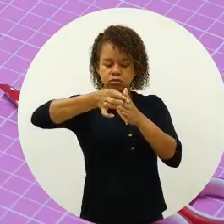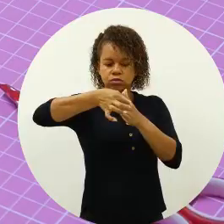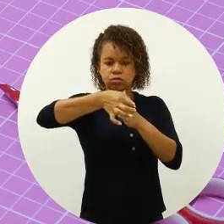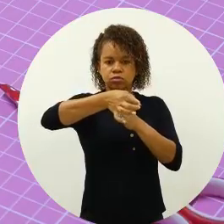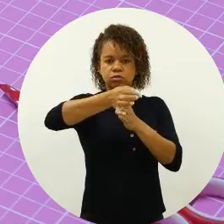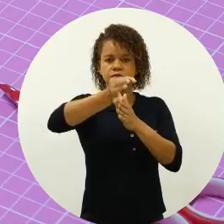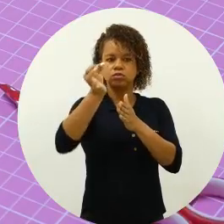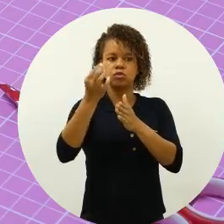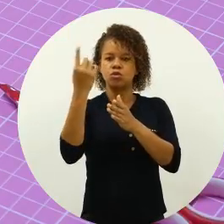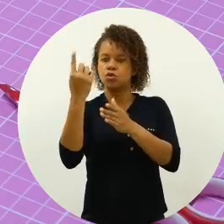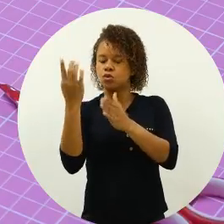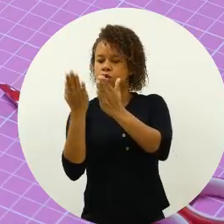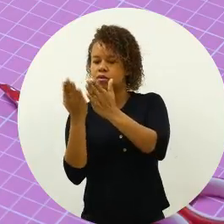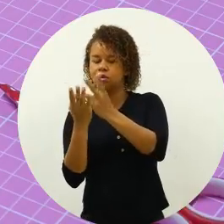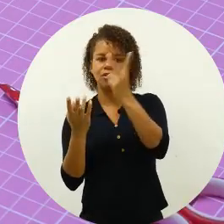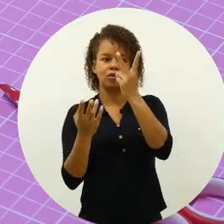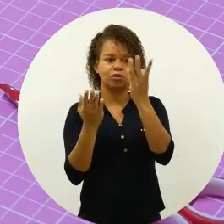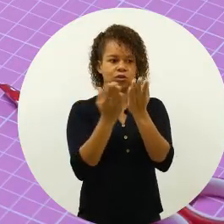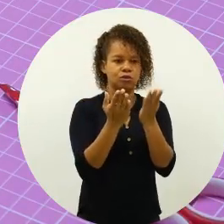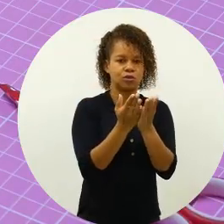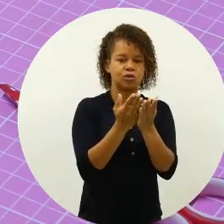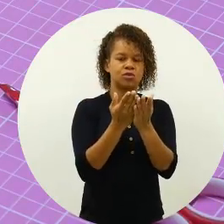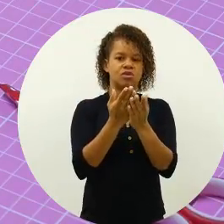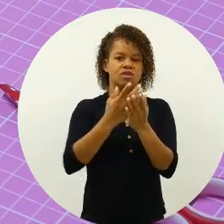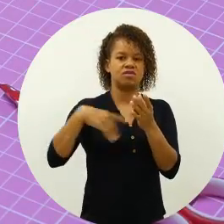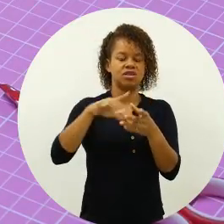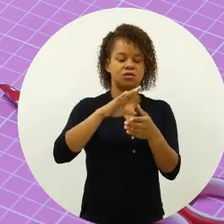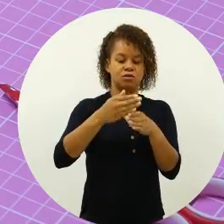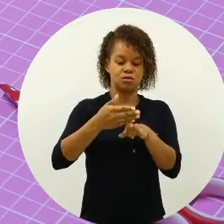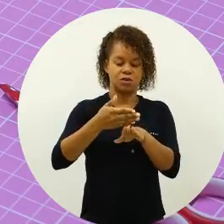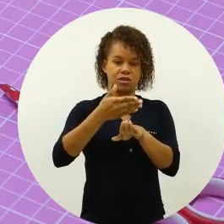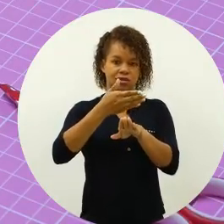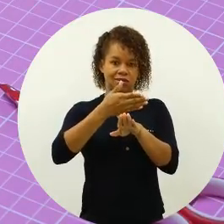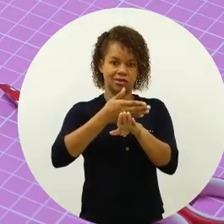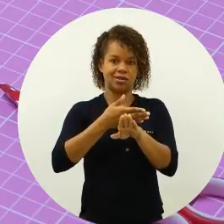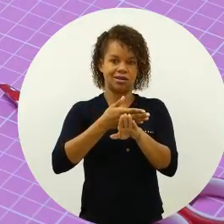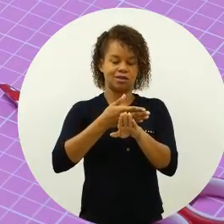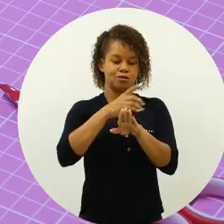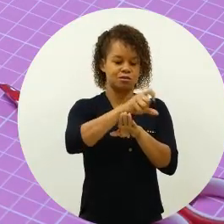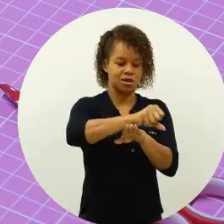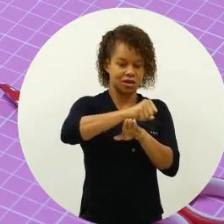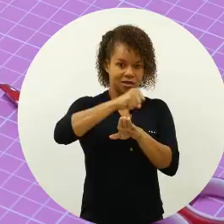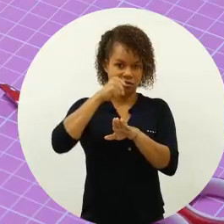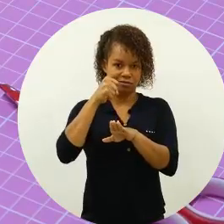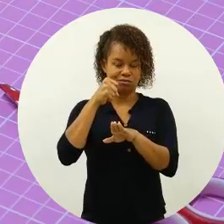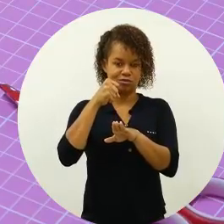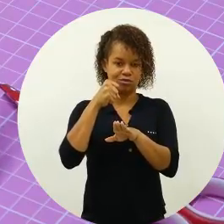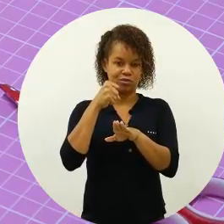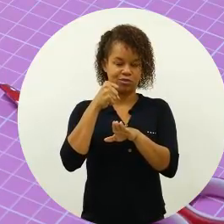o caderno 1 e o 2, passamos por trás, puxamos,